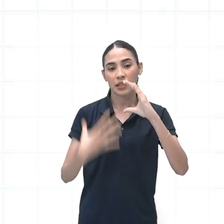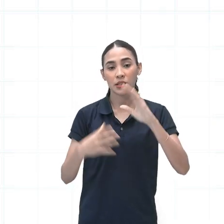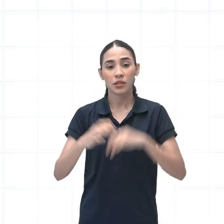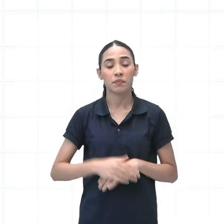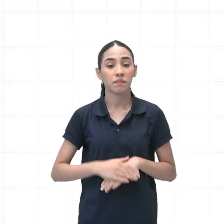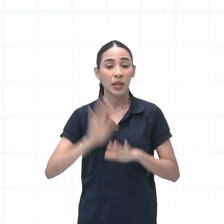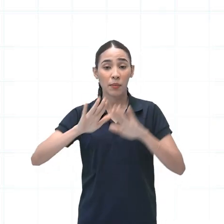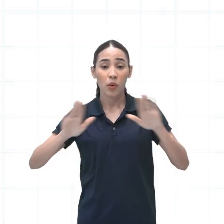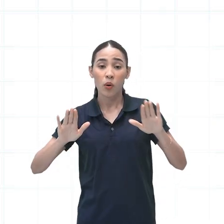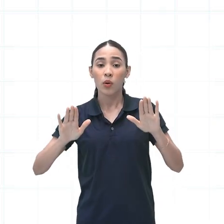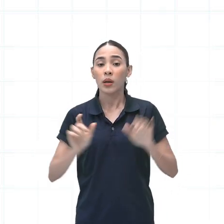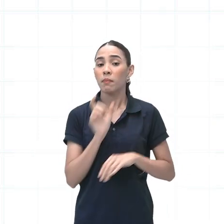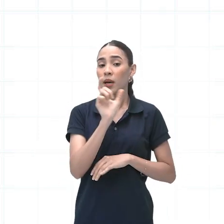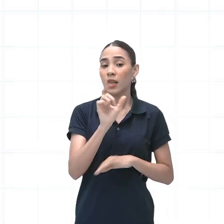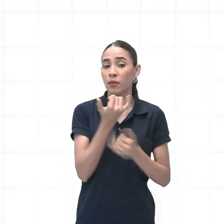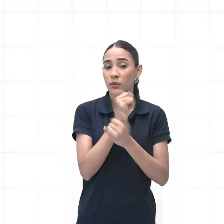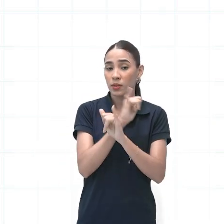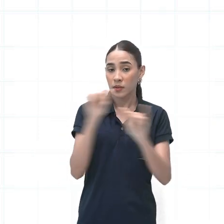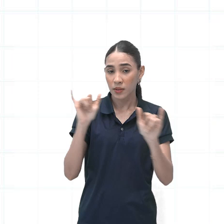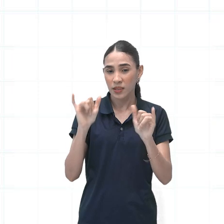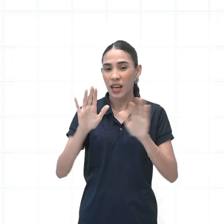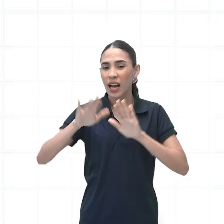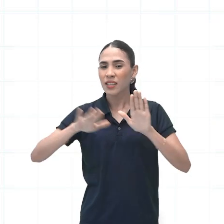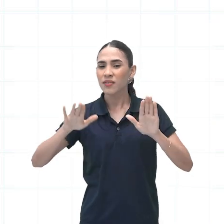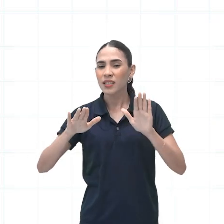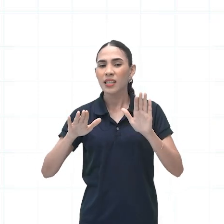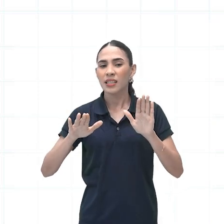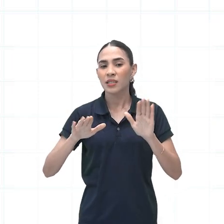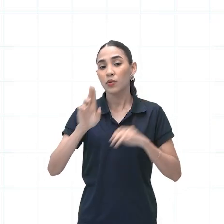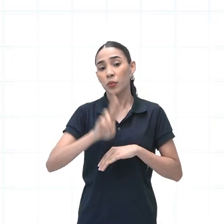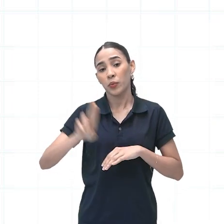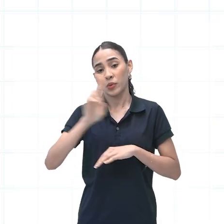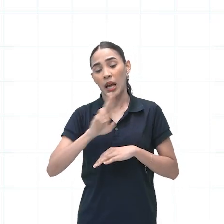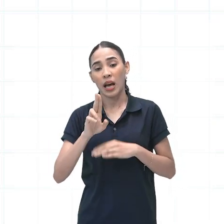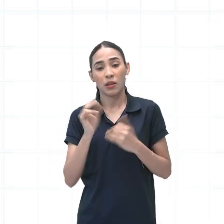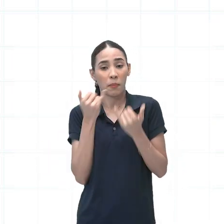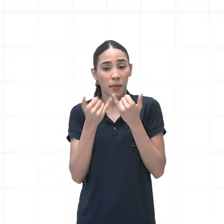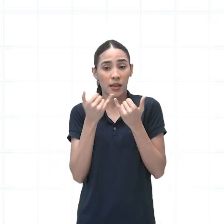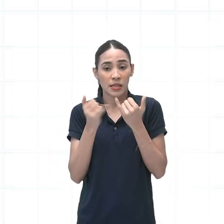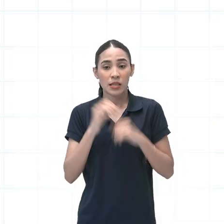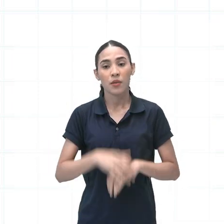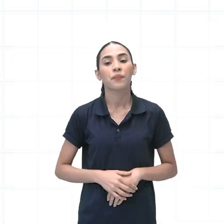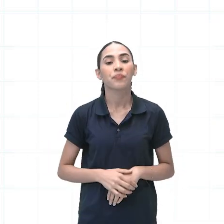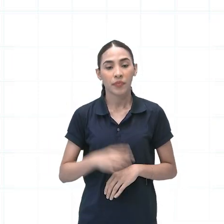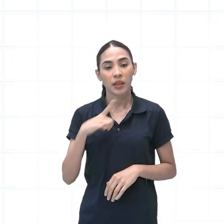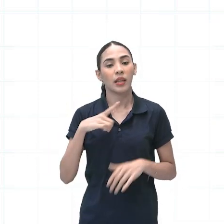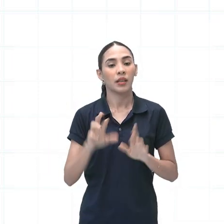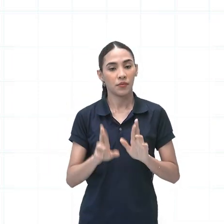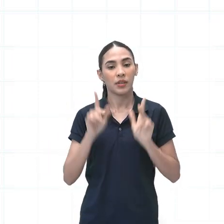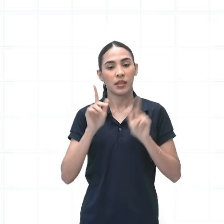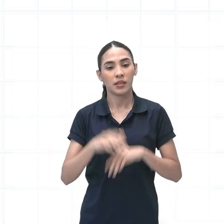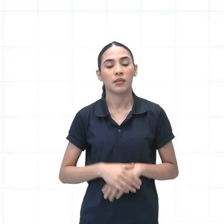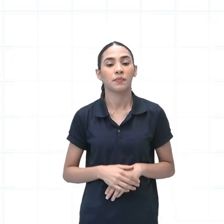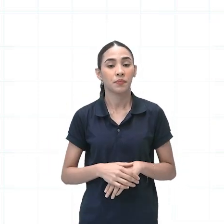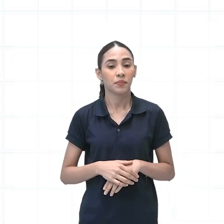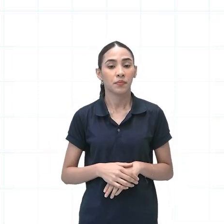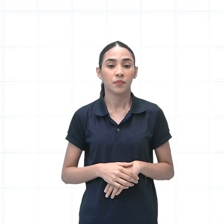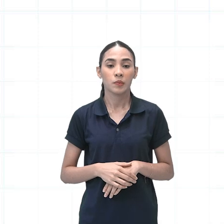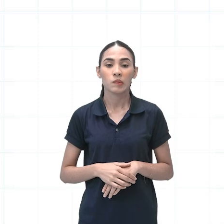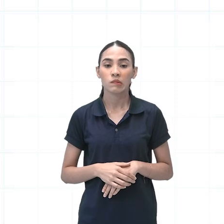termos publicidade e propaganda sejam muitas vezes usados como sinônimos, se distinguem,